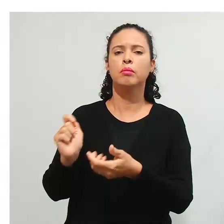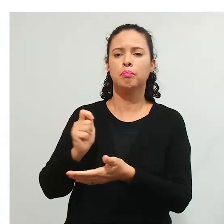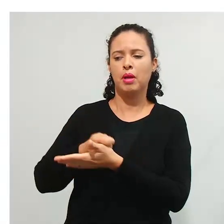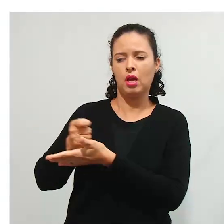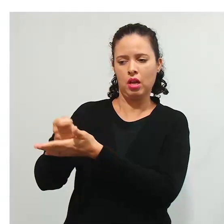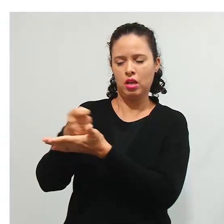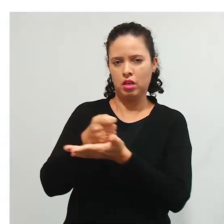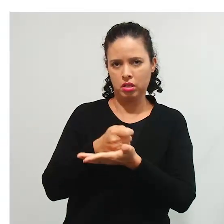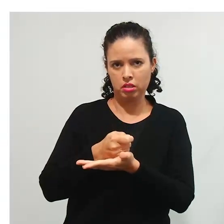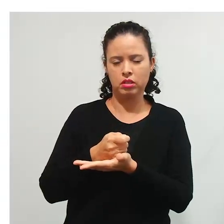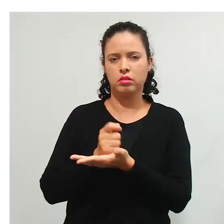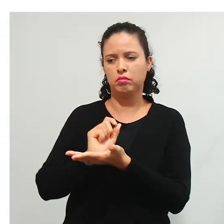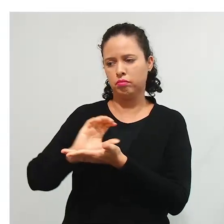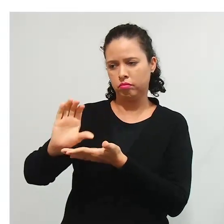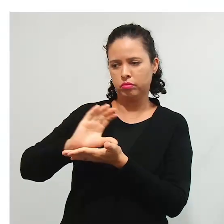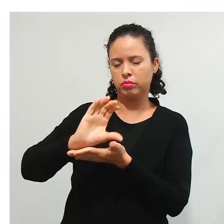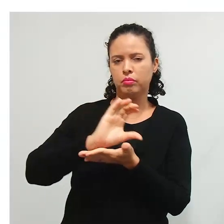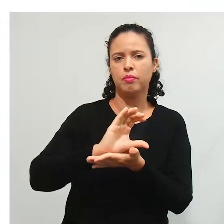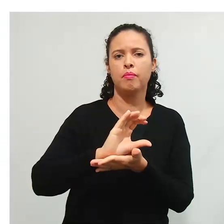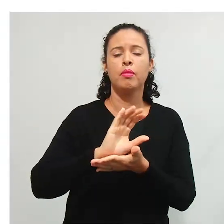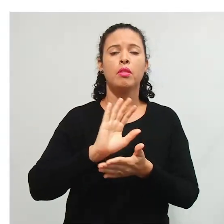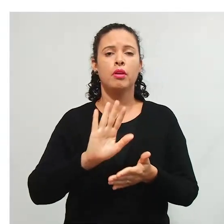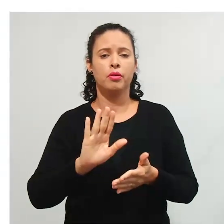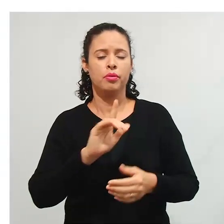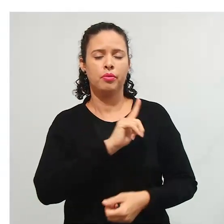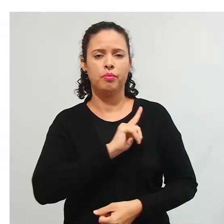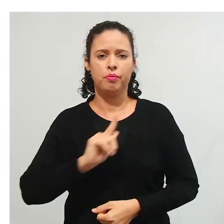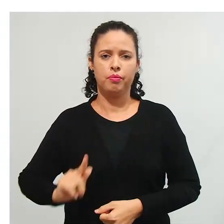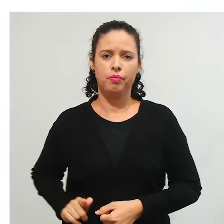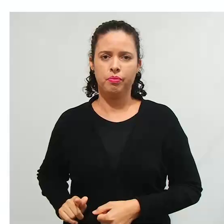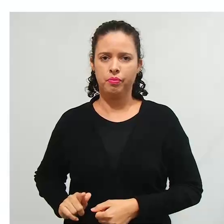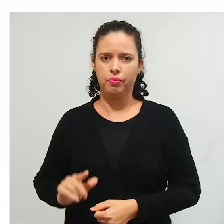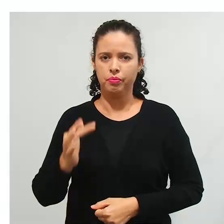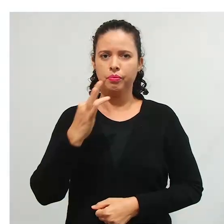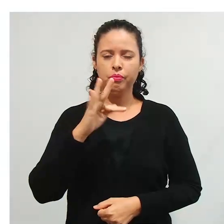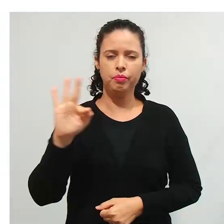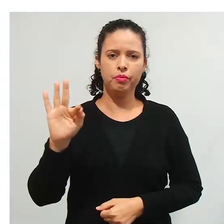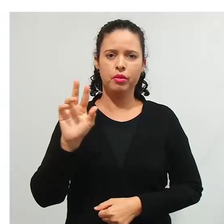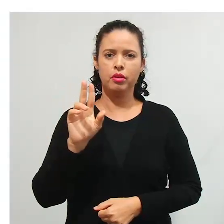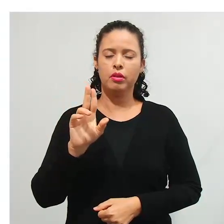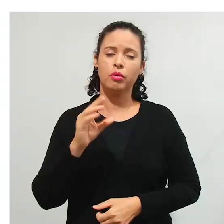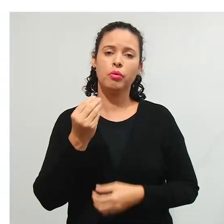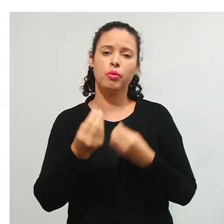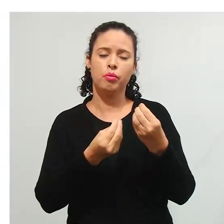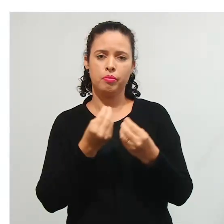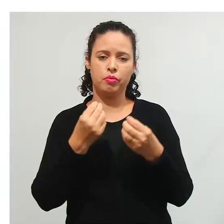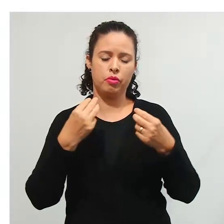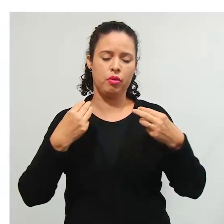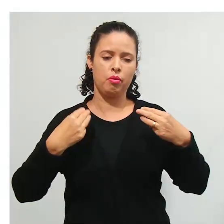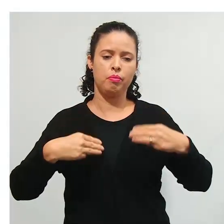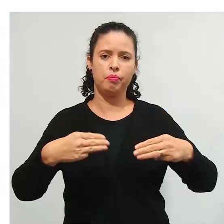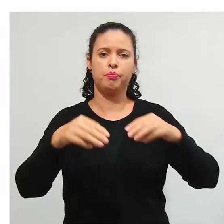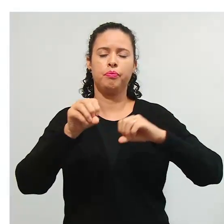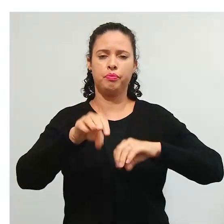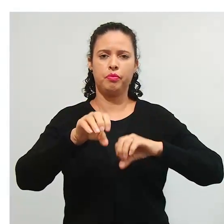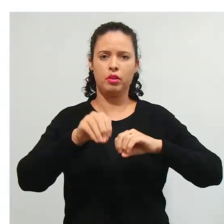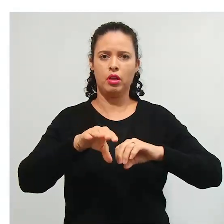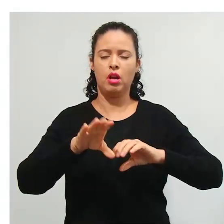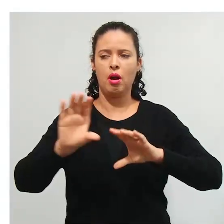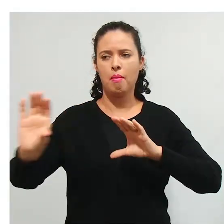Então, o governo federal, através do Ministério da Educação, ele faz